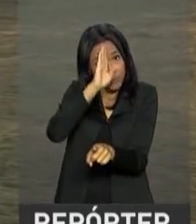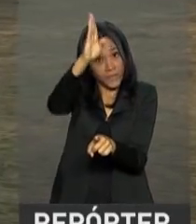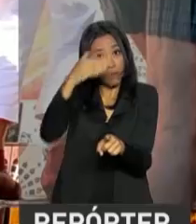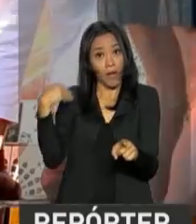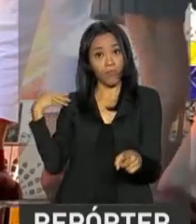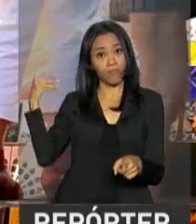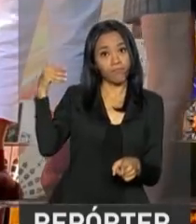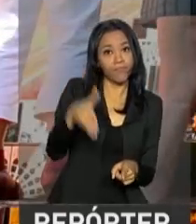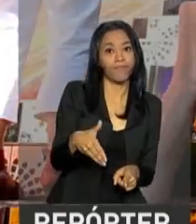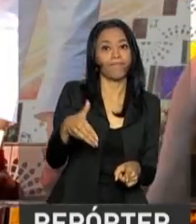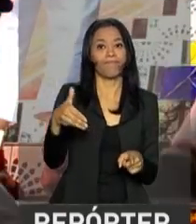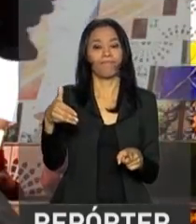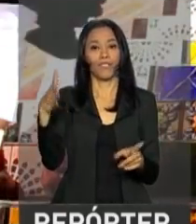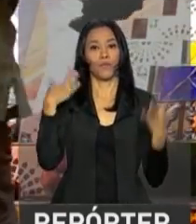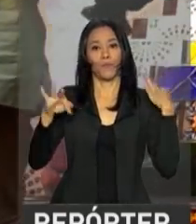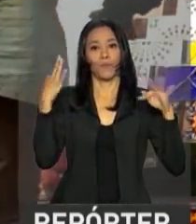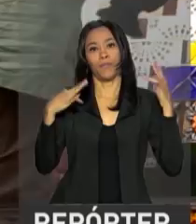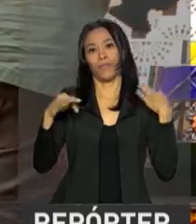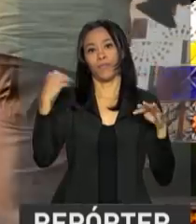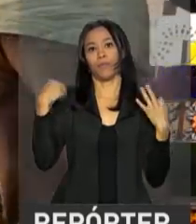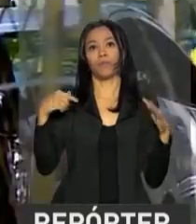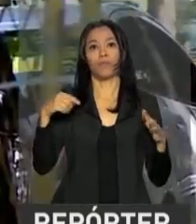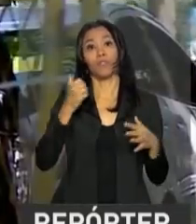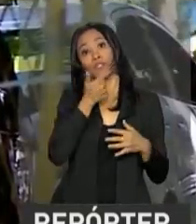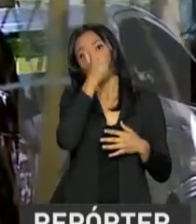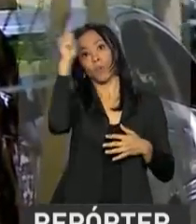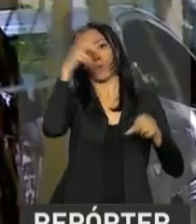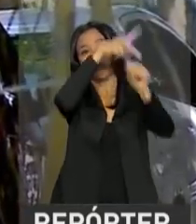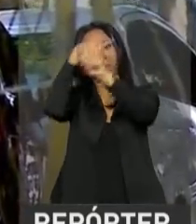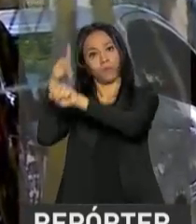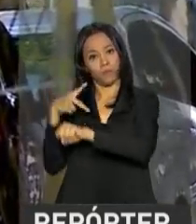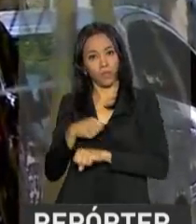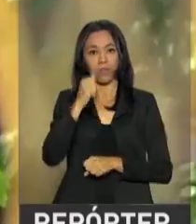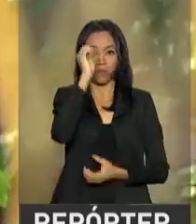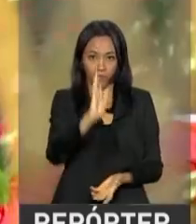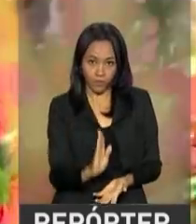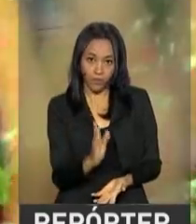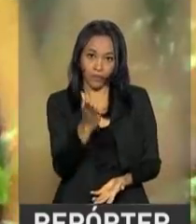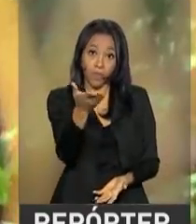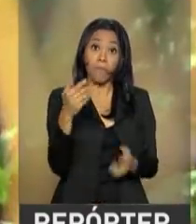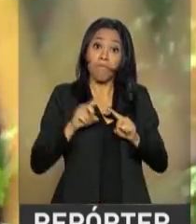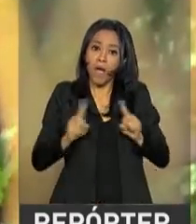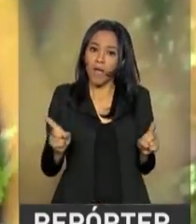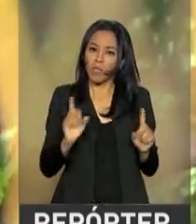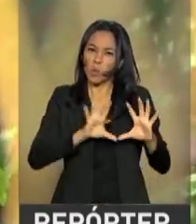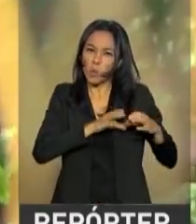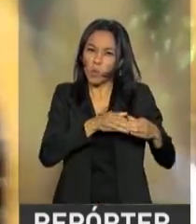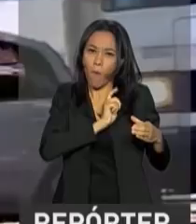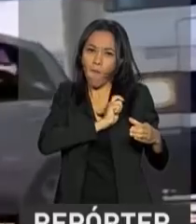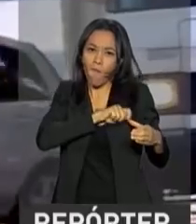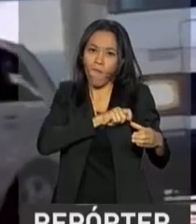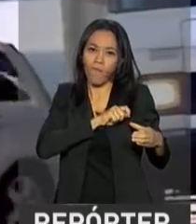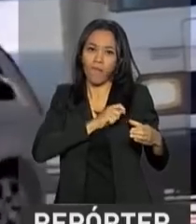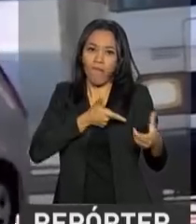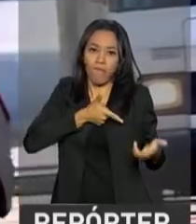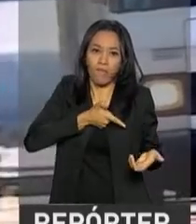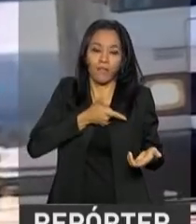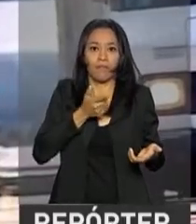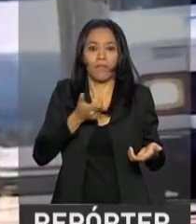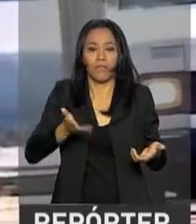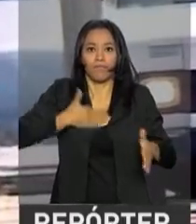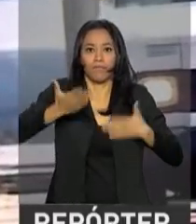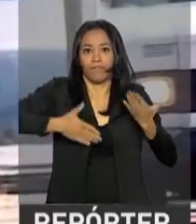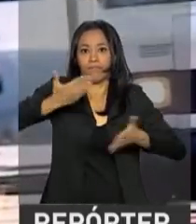de turistas estrangeiros ao país mas a atuação do crime organizado vem afetando a imagem da cidade no exterior